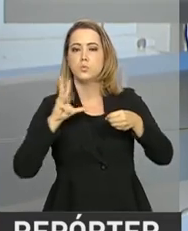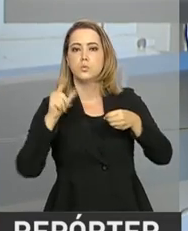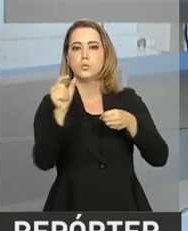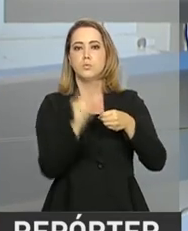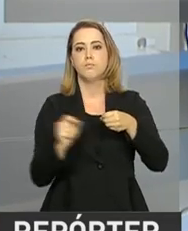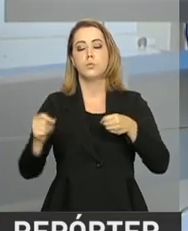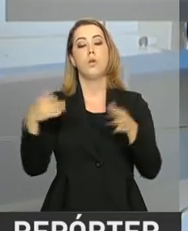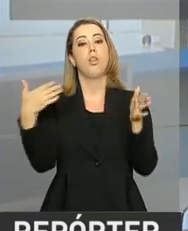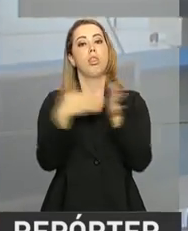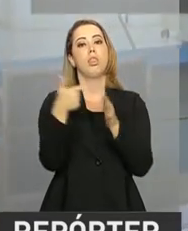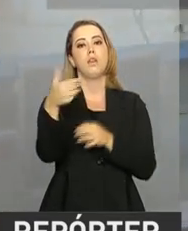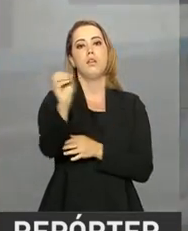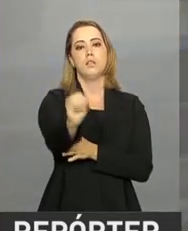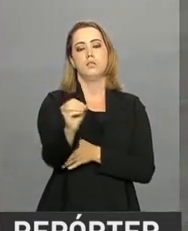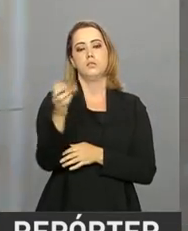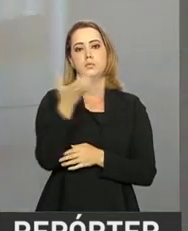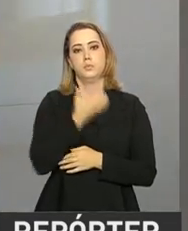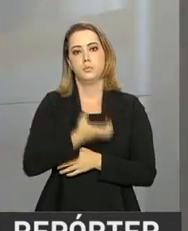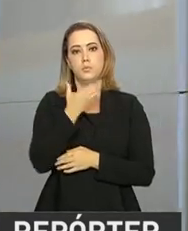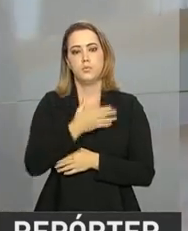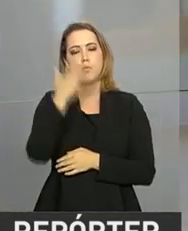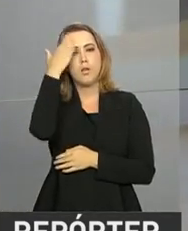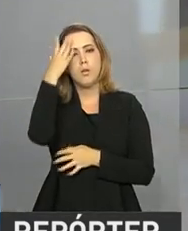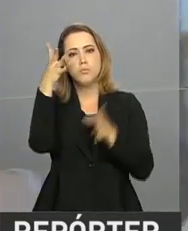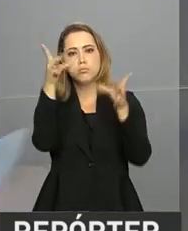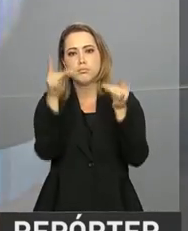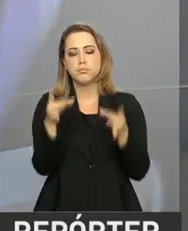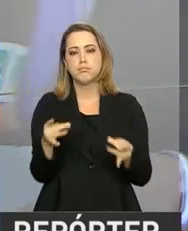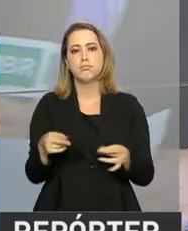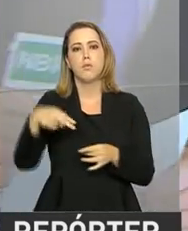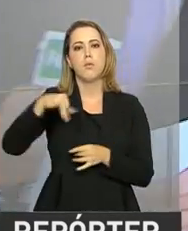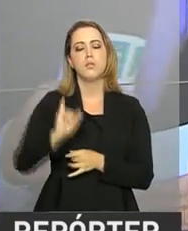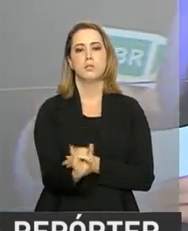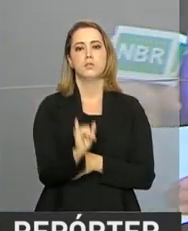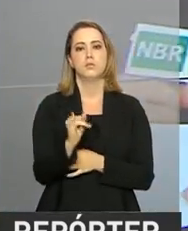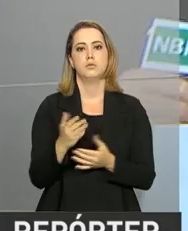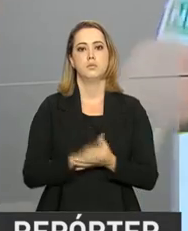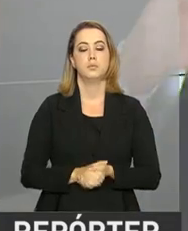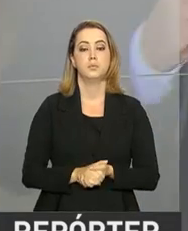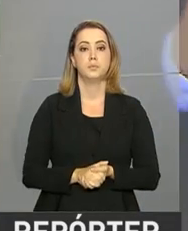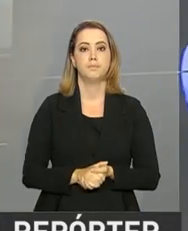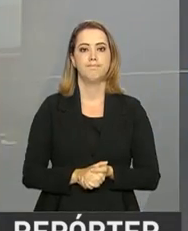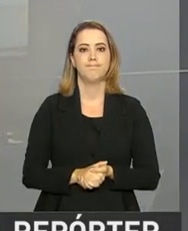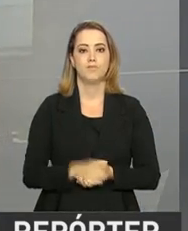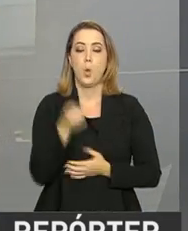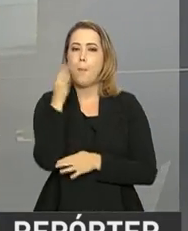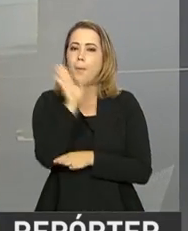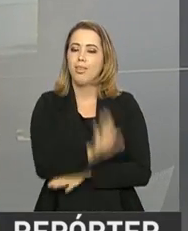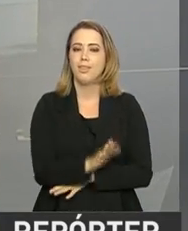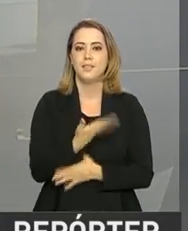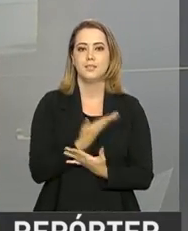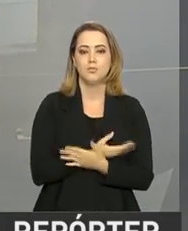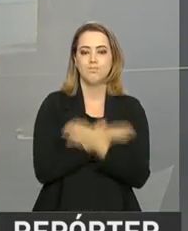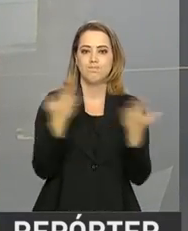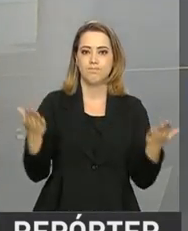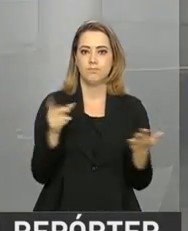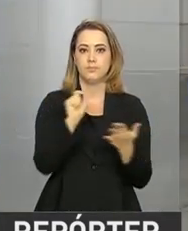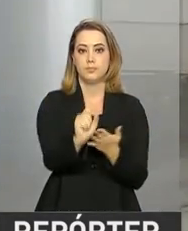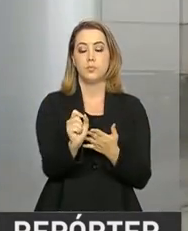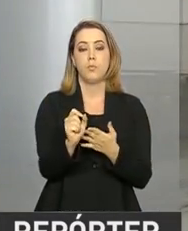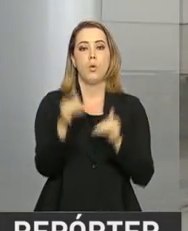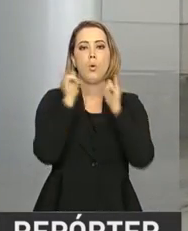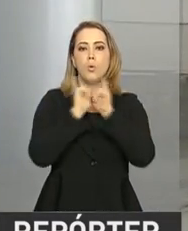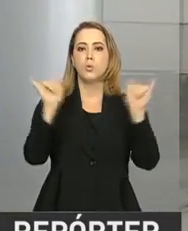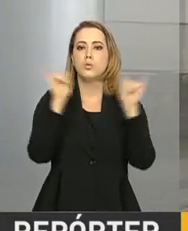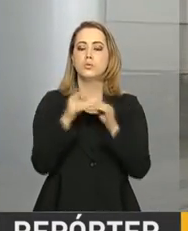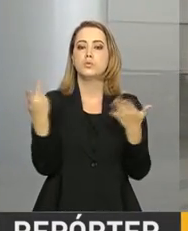10 de dezembro. Vamos saber os detalhes com o repórter Ney Pereira. Boa tarde, Ney. Boa tarde, Zé Luiz. Boa tarde a todos. O anúncio